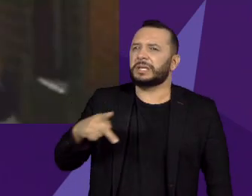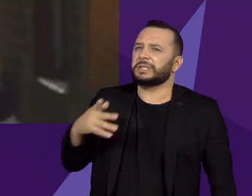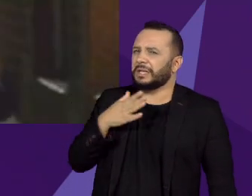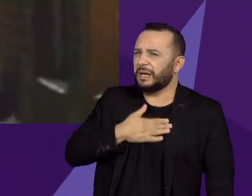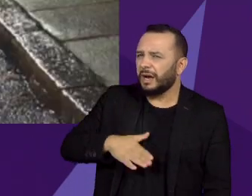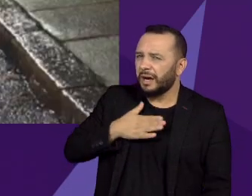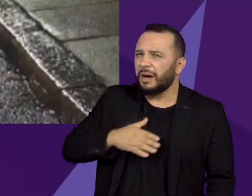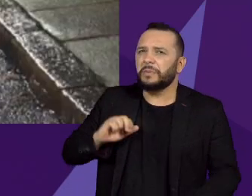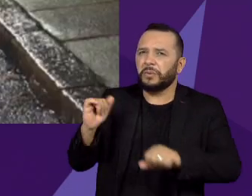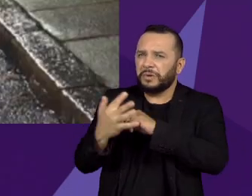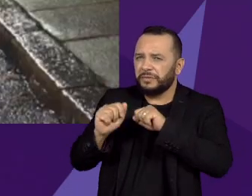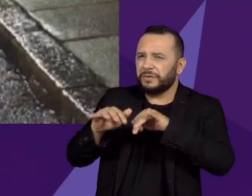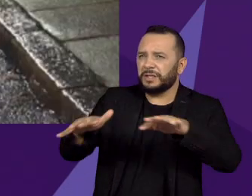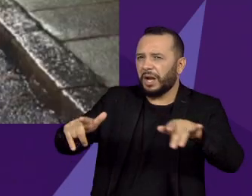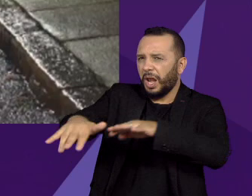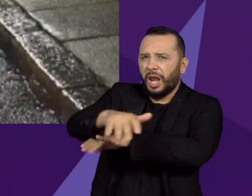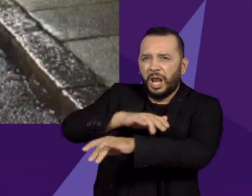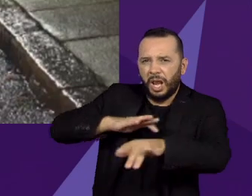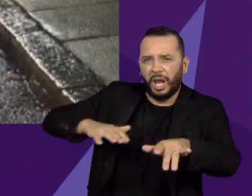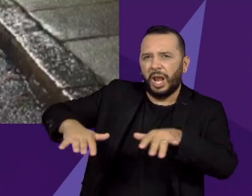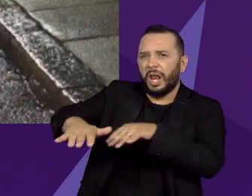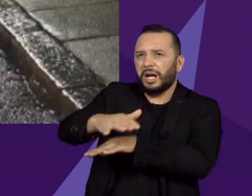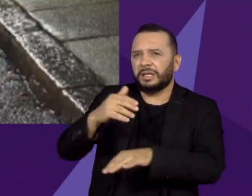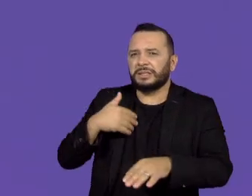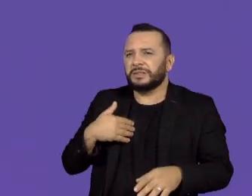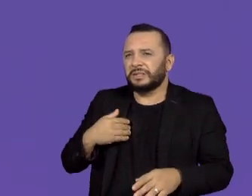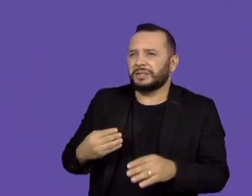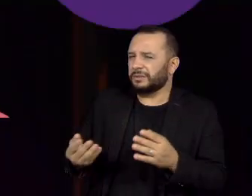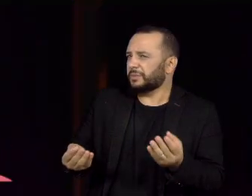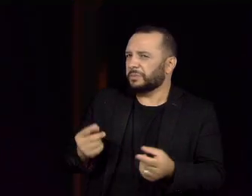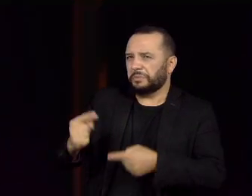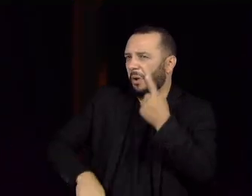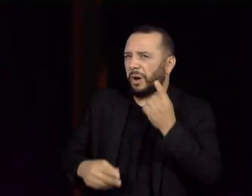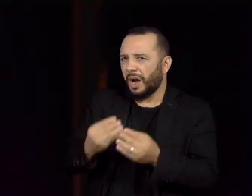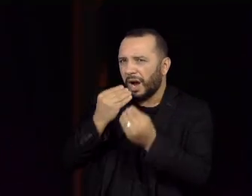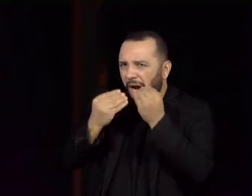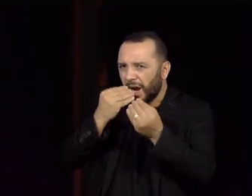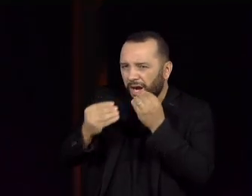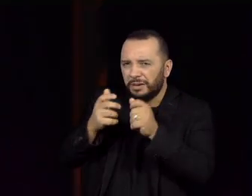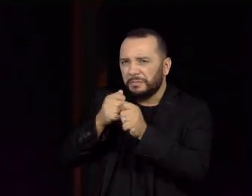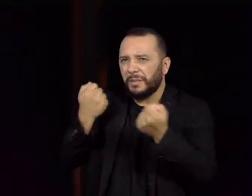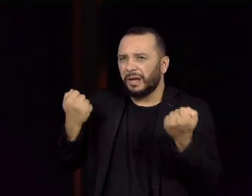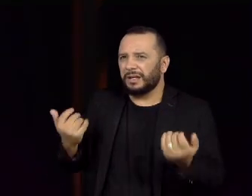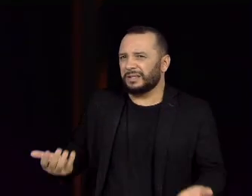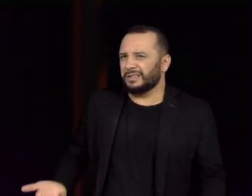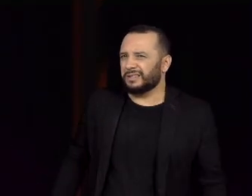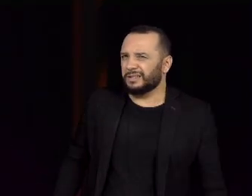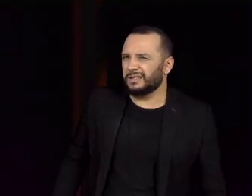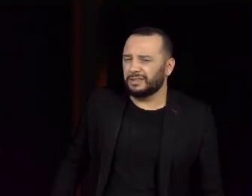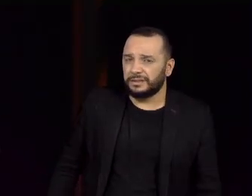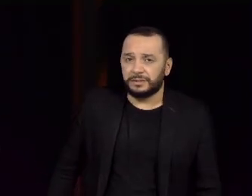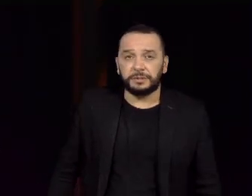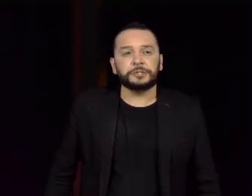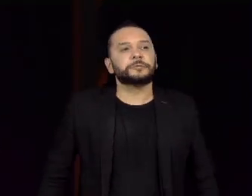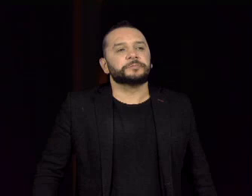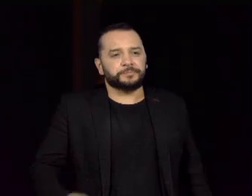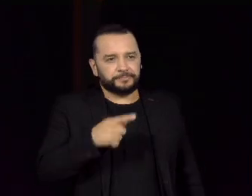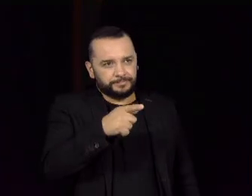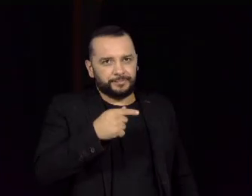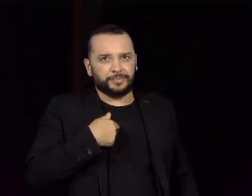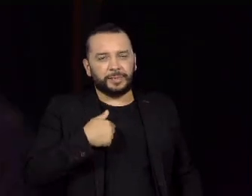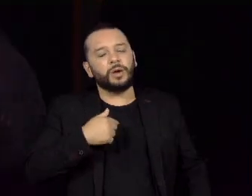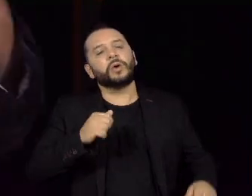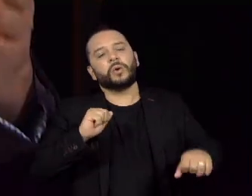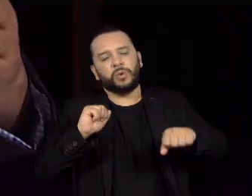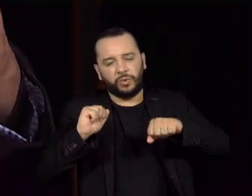plena pandemia aglomera todo mundo pra ir comer na padaria. Quando a pandemia começou, você ganhou um destaque importante